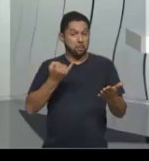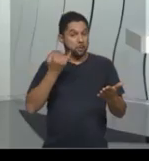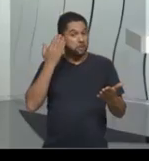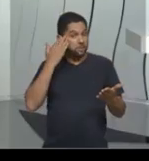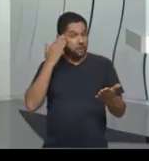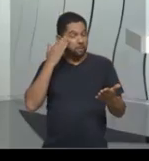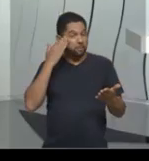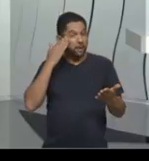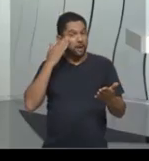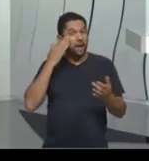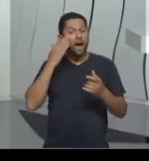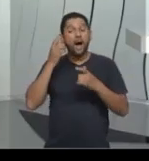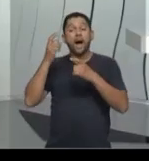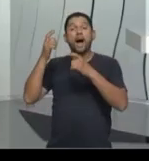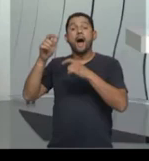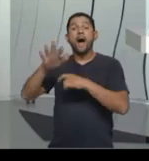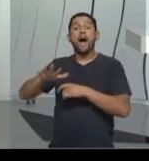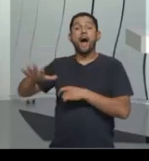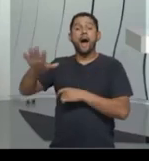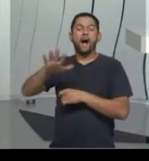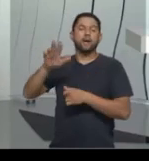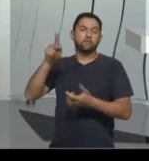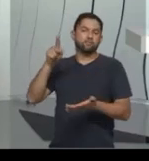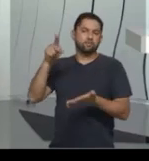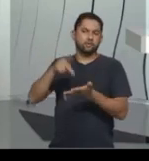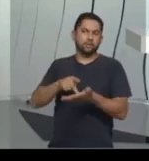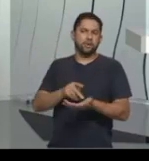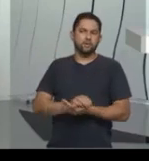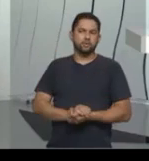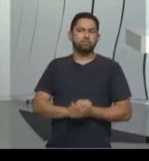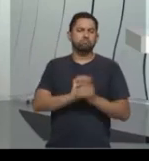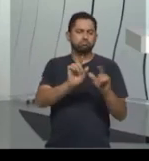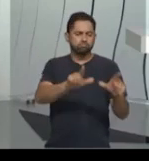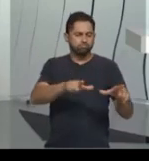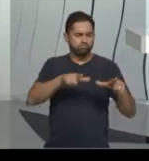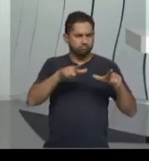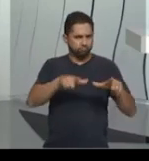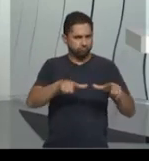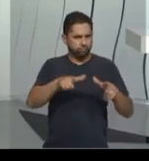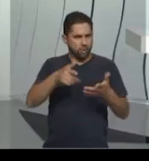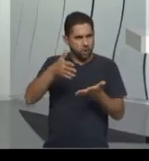geográfico. Então, quando eu tenho um mapa ali disponível no